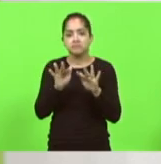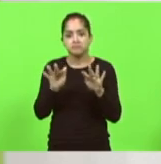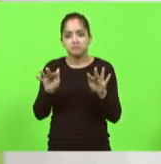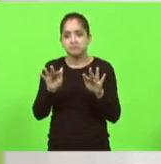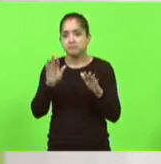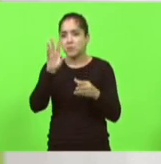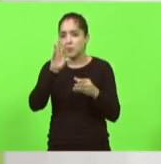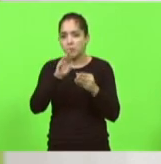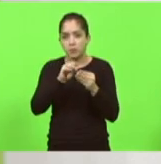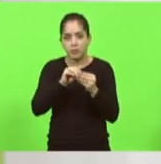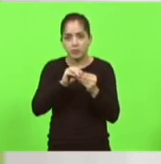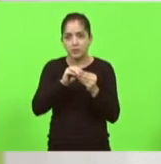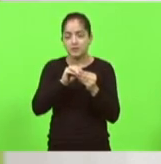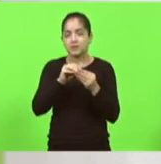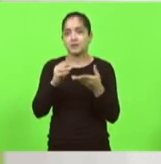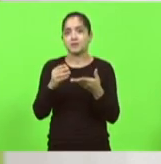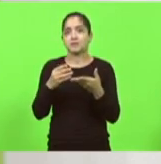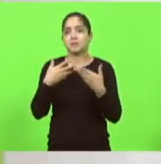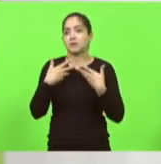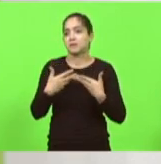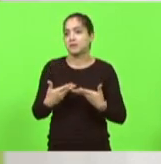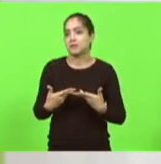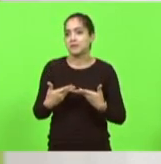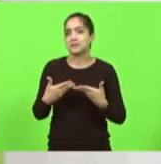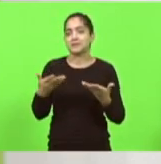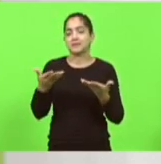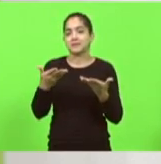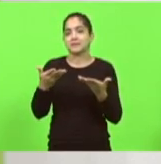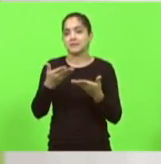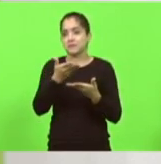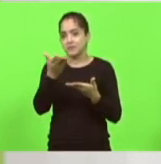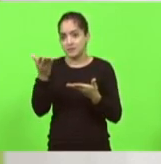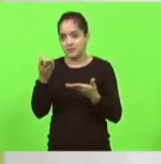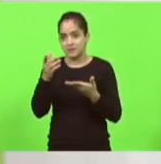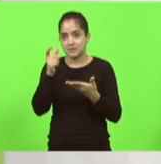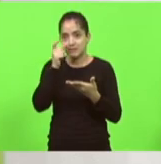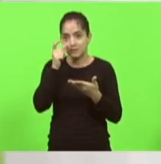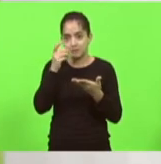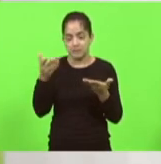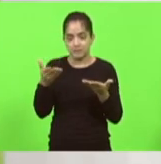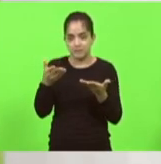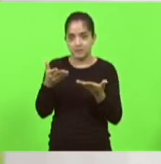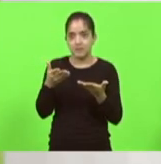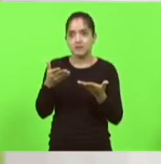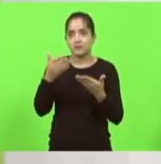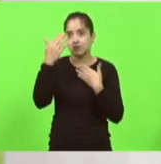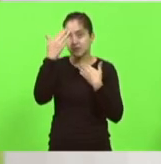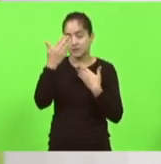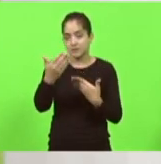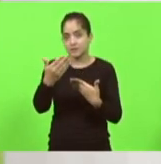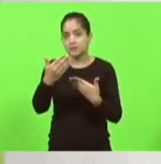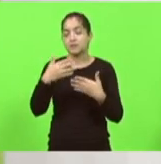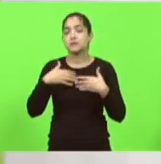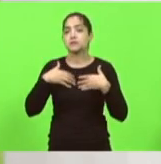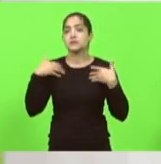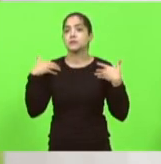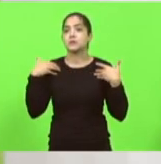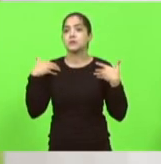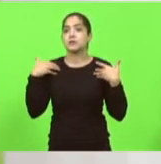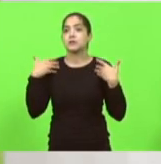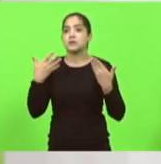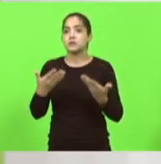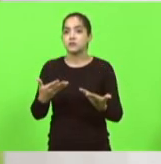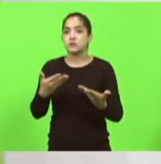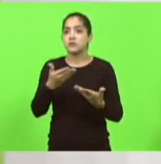não cansar os nossos queridos ouvintes, quem está aqui de manhã. Mas eu agradeço sensibilizado essa homenagem e clamo para que